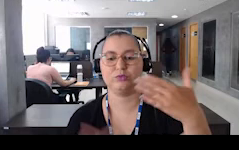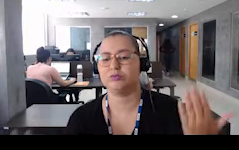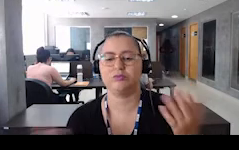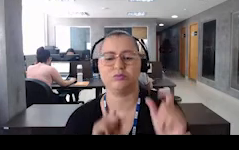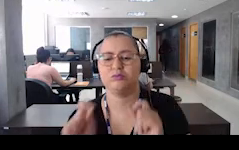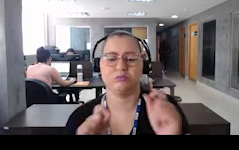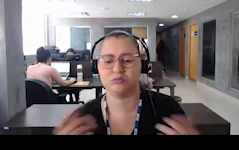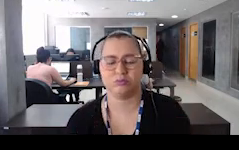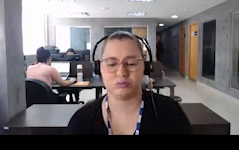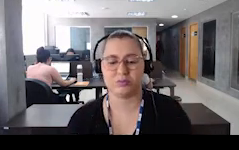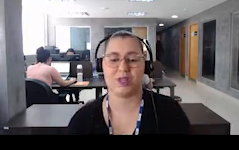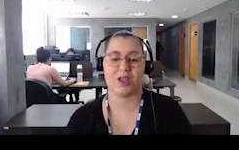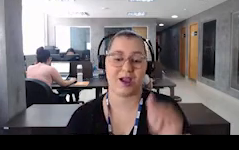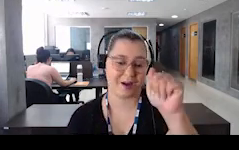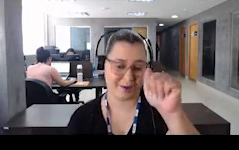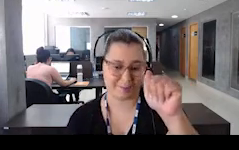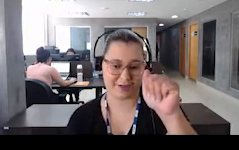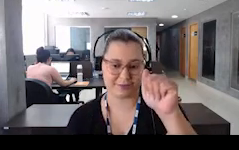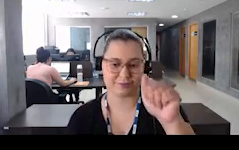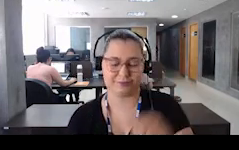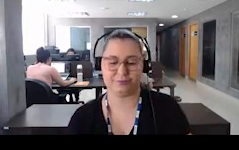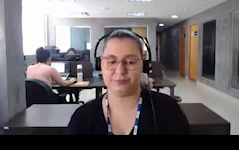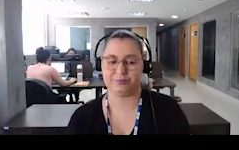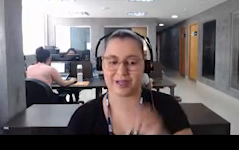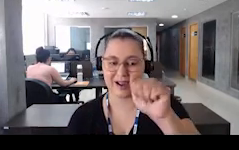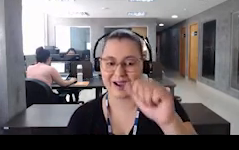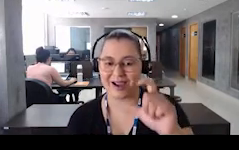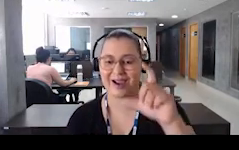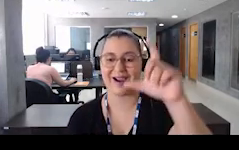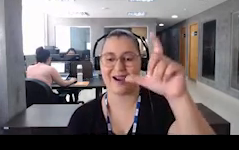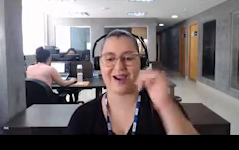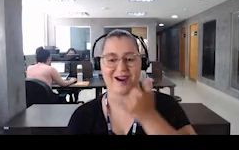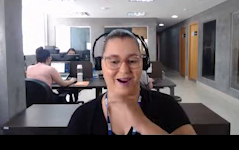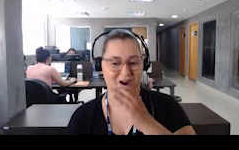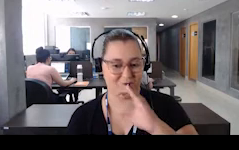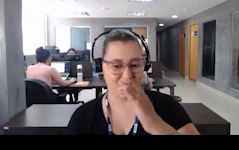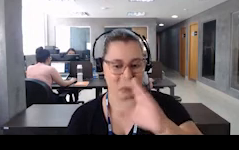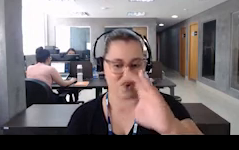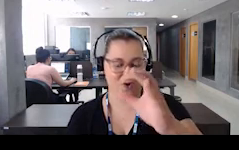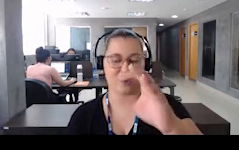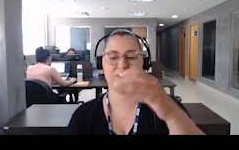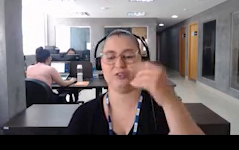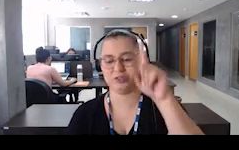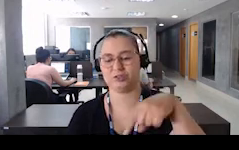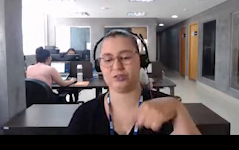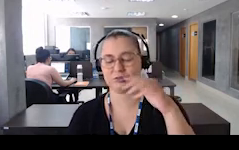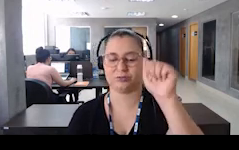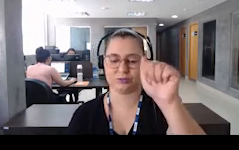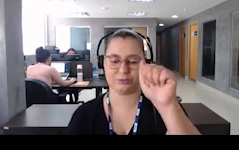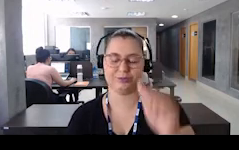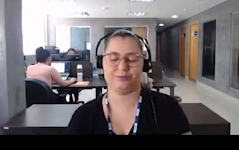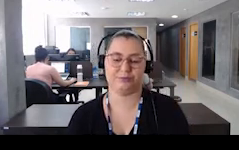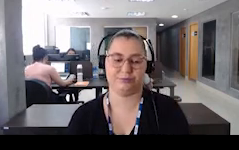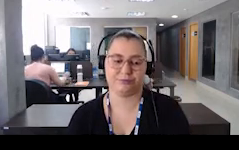8,82, o quê? Ampere. Porque a grandeza que mede a corrente elétrica é o ampere, né?